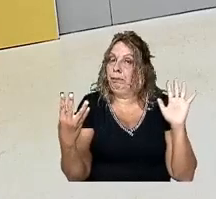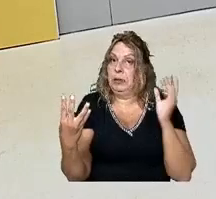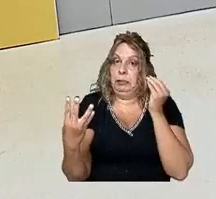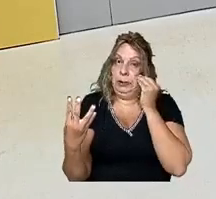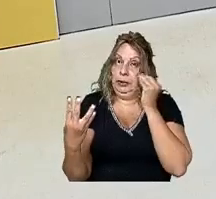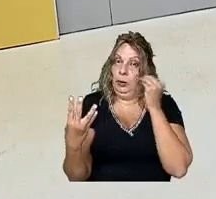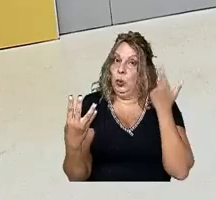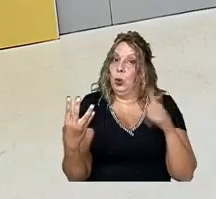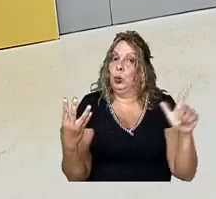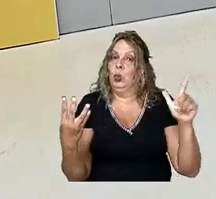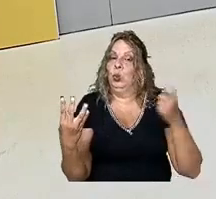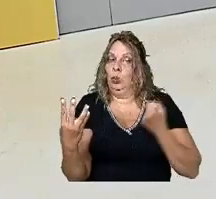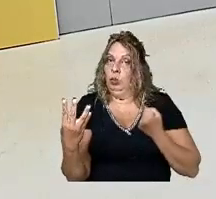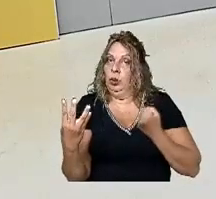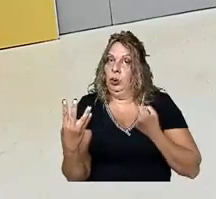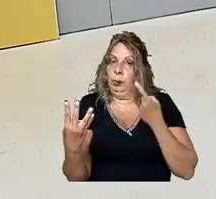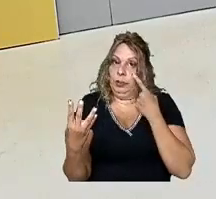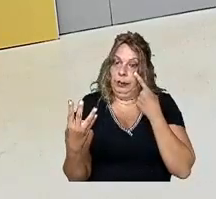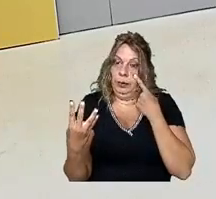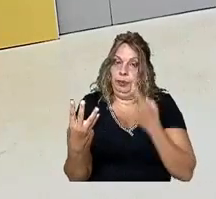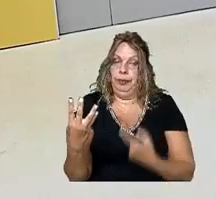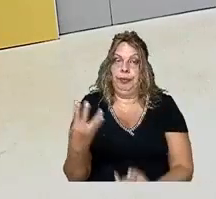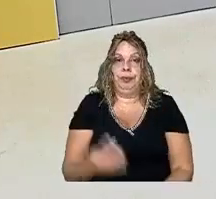chama mais uma, Clara.